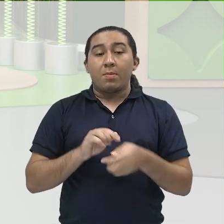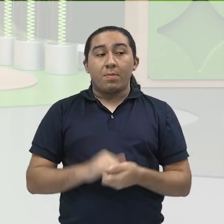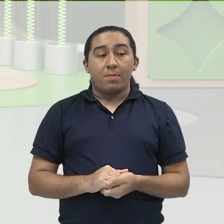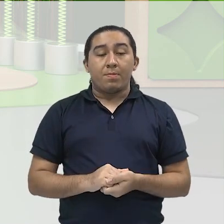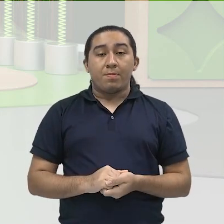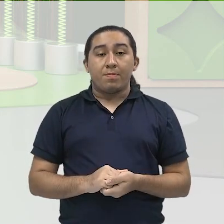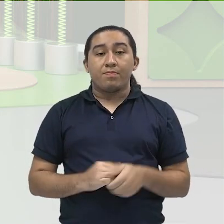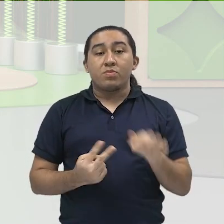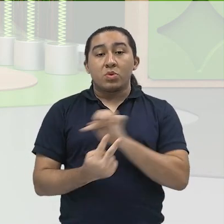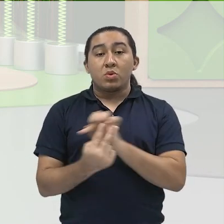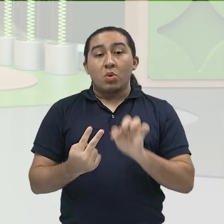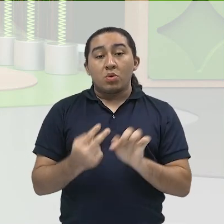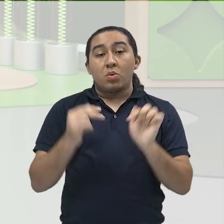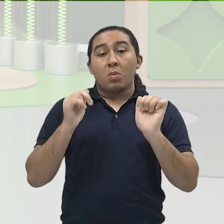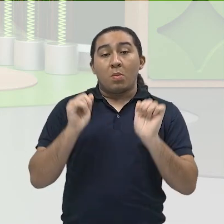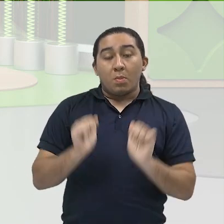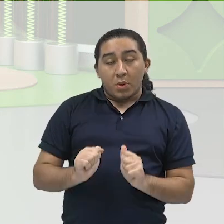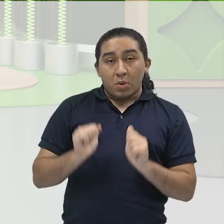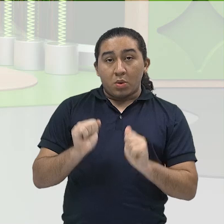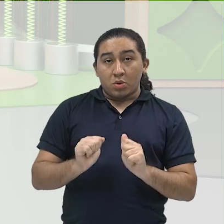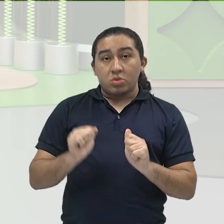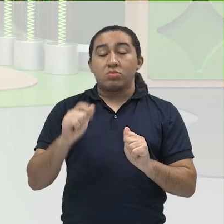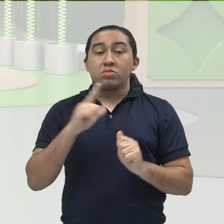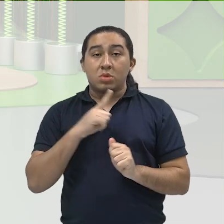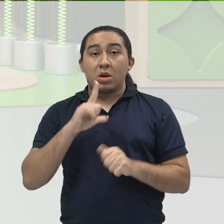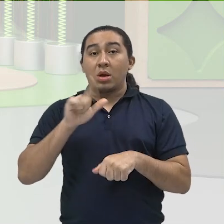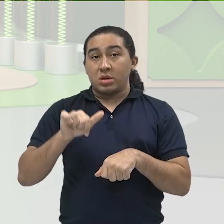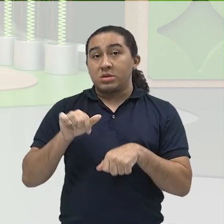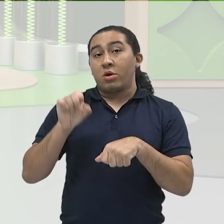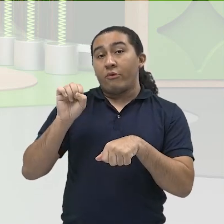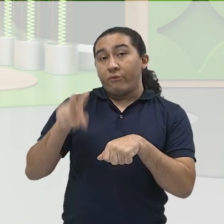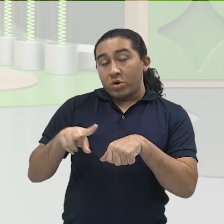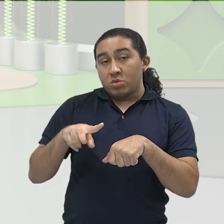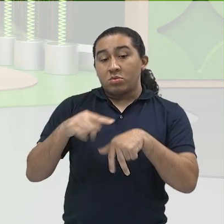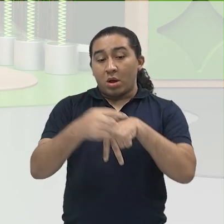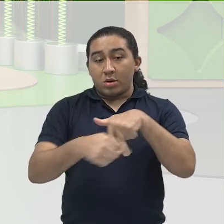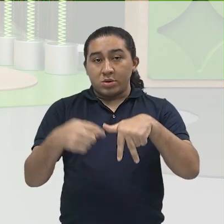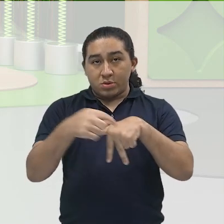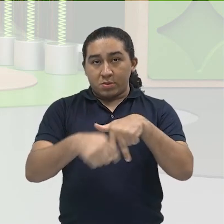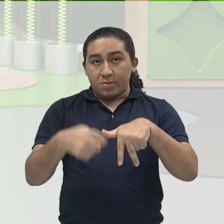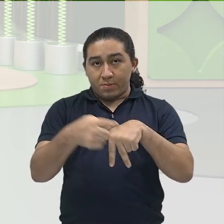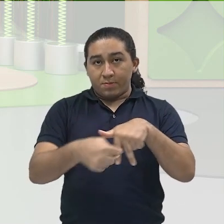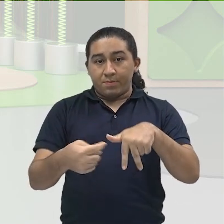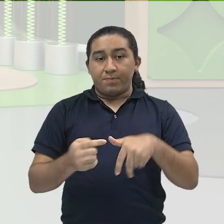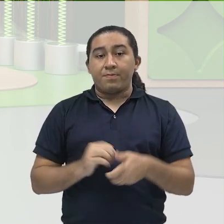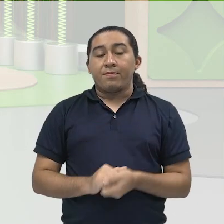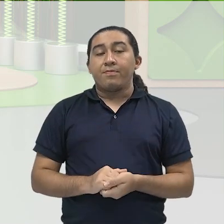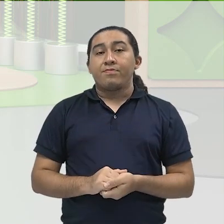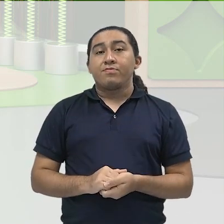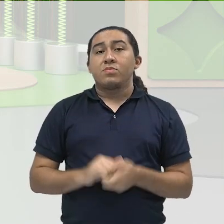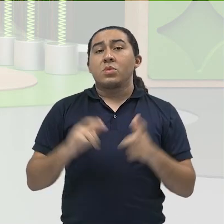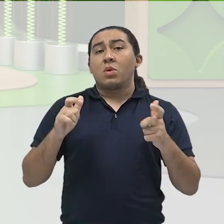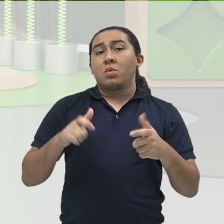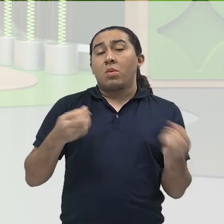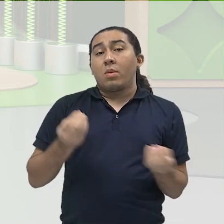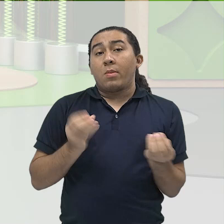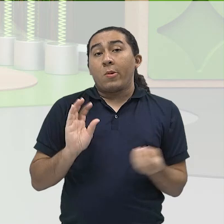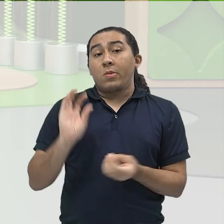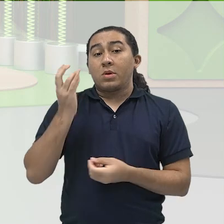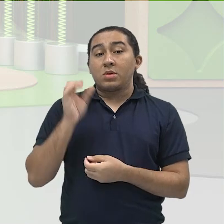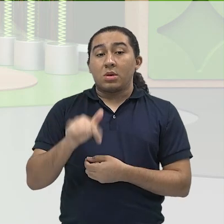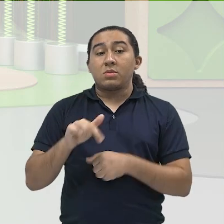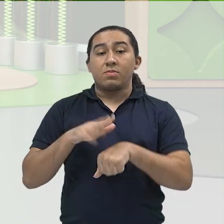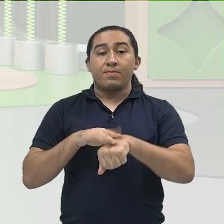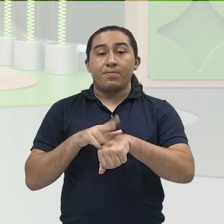né, podem se contaminar por este vírus, certo? Então, como que vai acontecer o desenvolvimento dessa